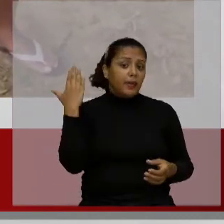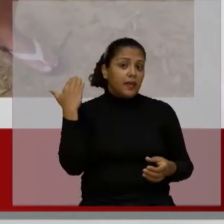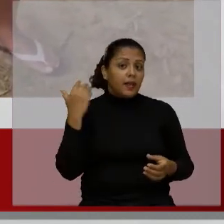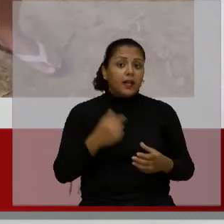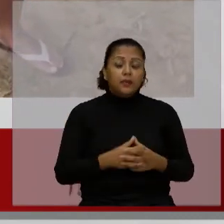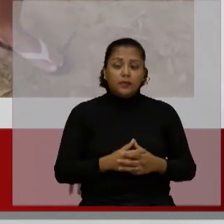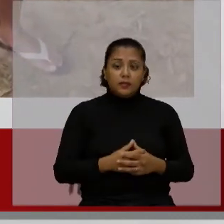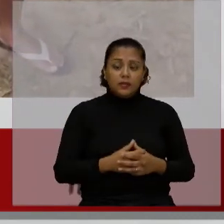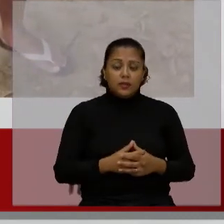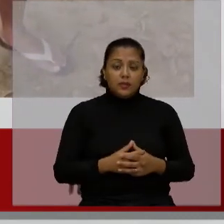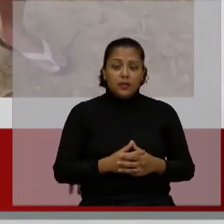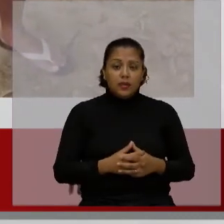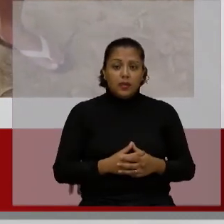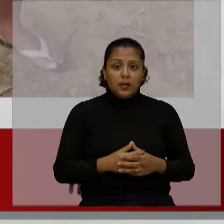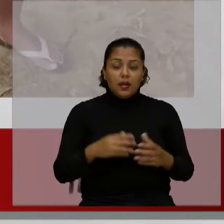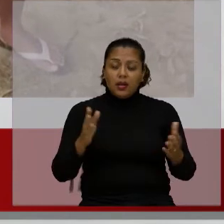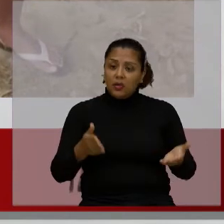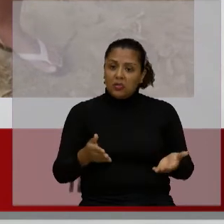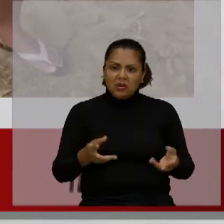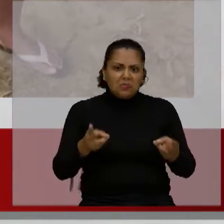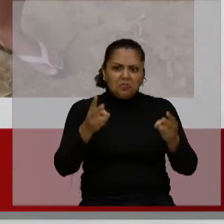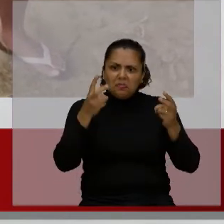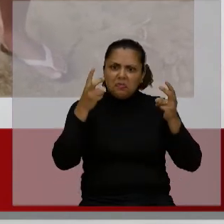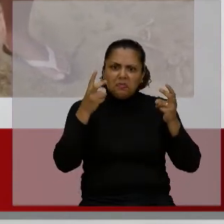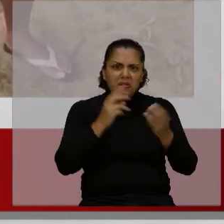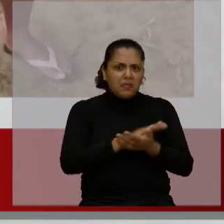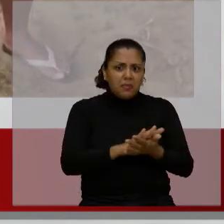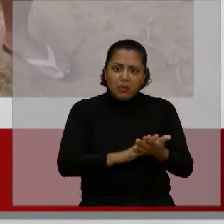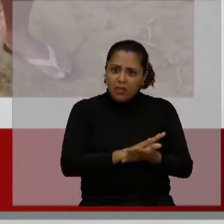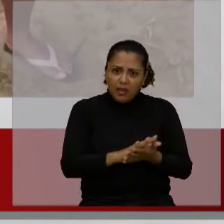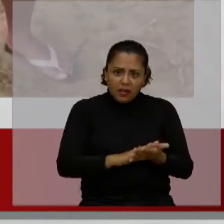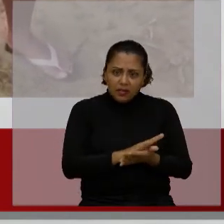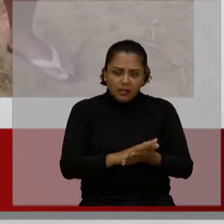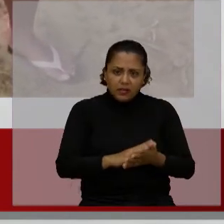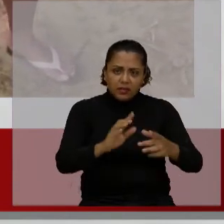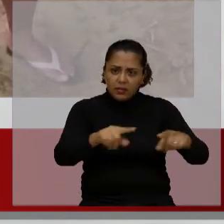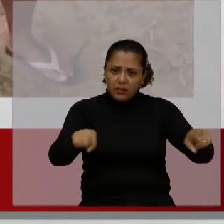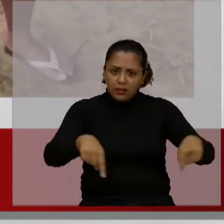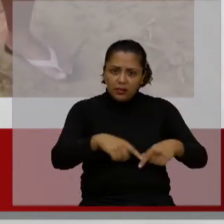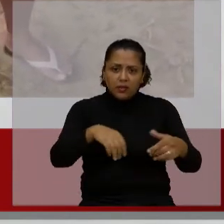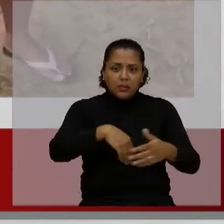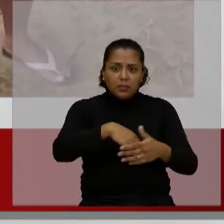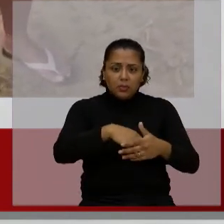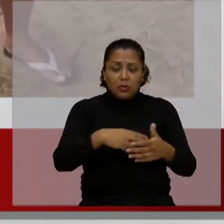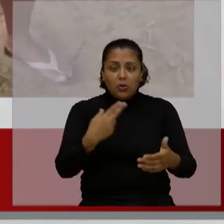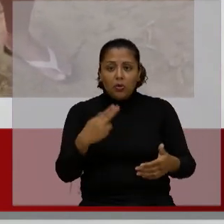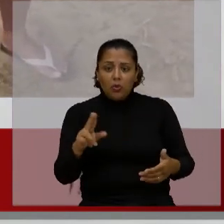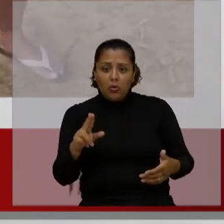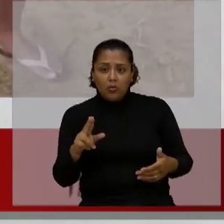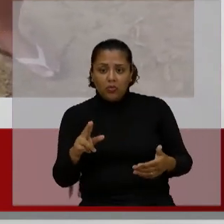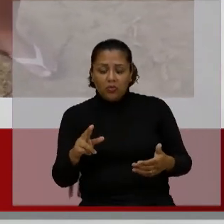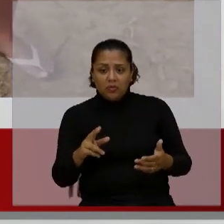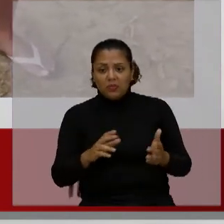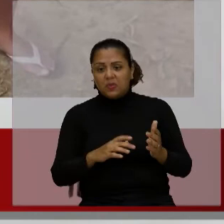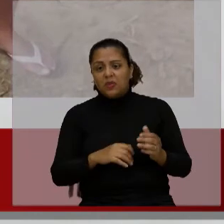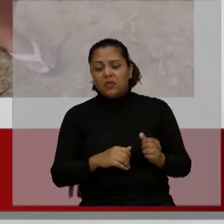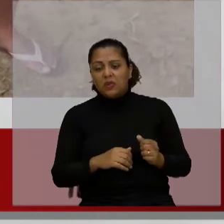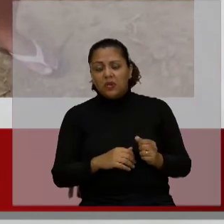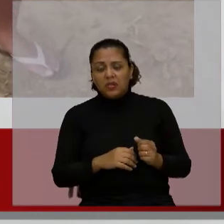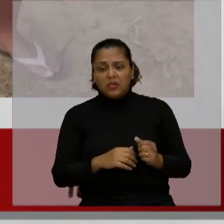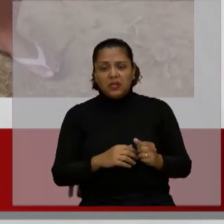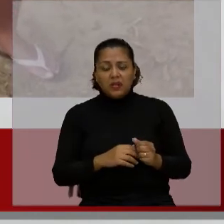creche. Agora o senhor não viu este campo aqui embaixo? Ou o senhor fez vista grossa, certo? Para o campo,